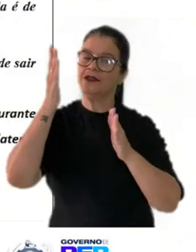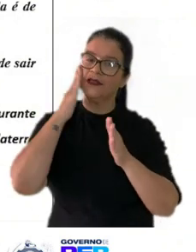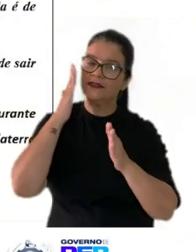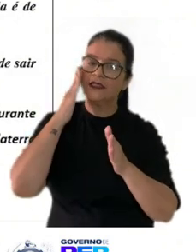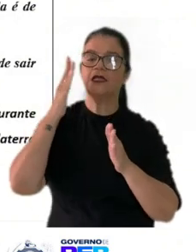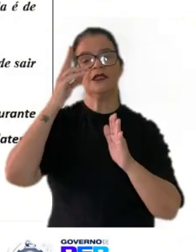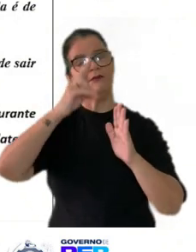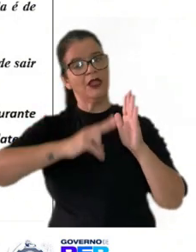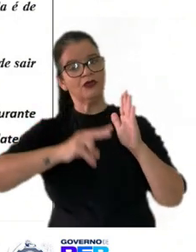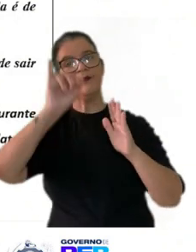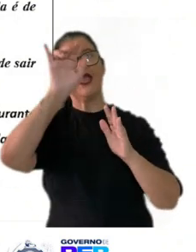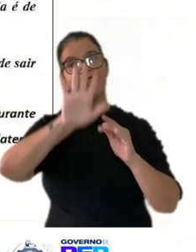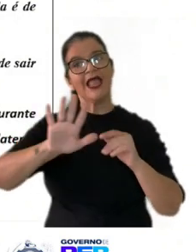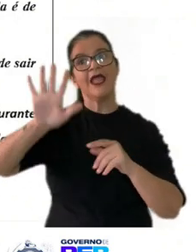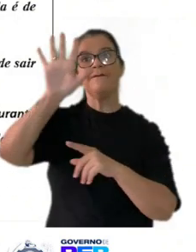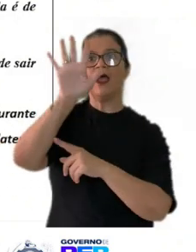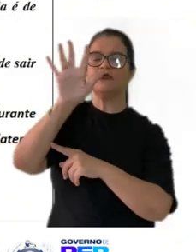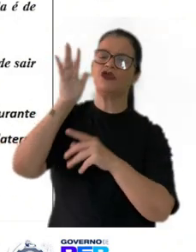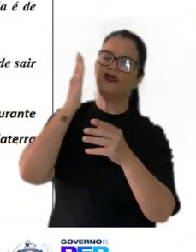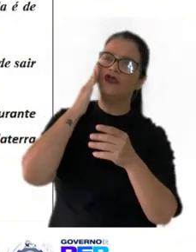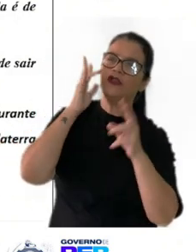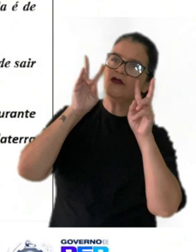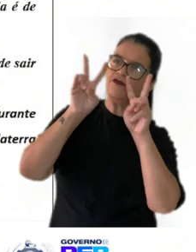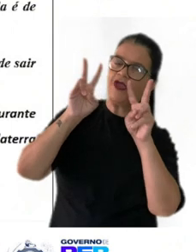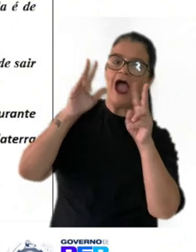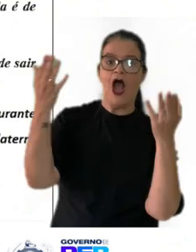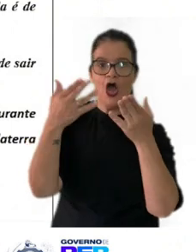imagem agora a gente vai ver a leitura do texto